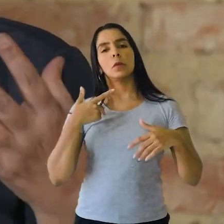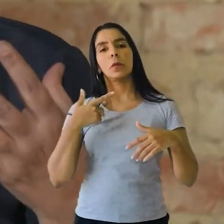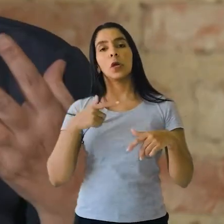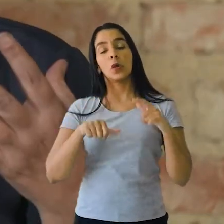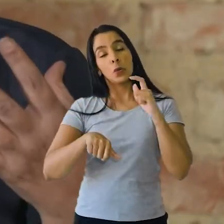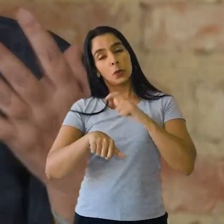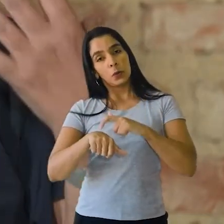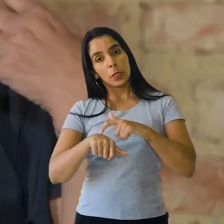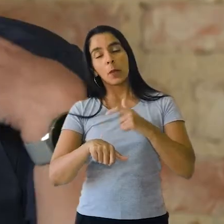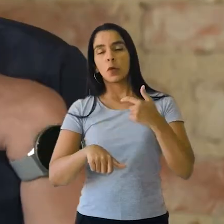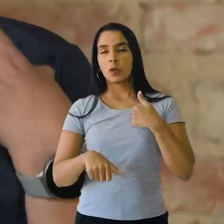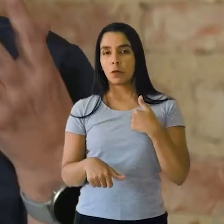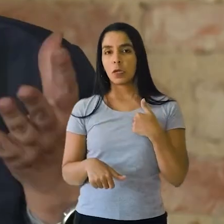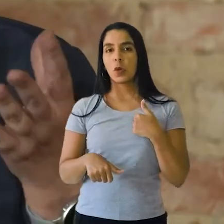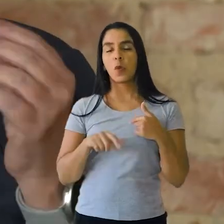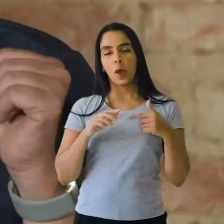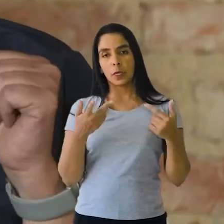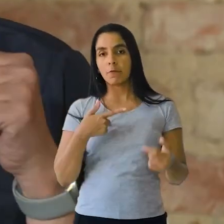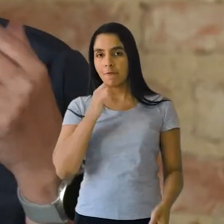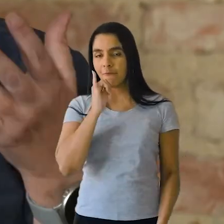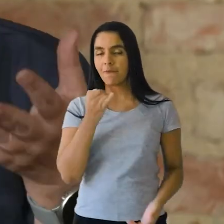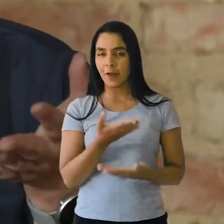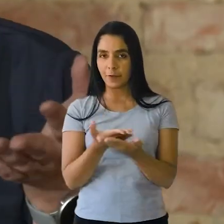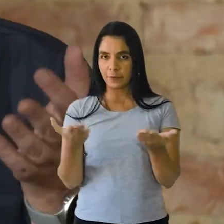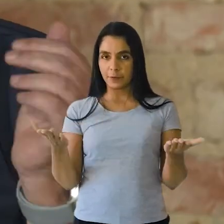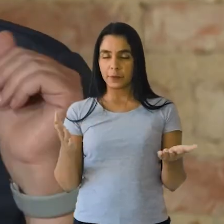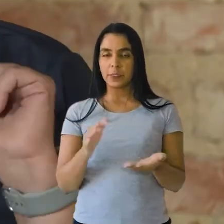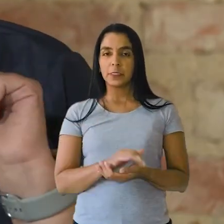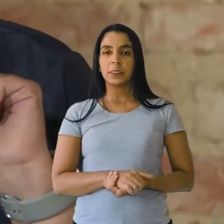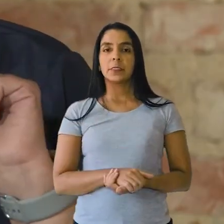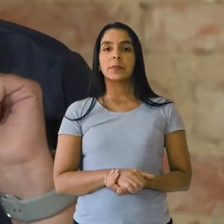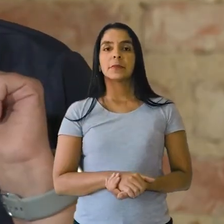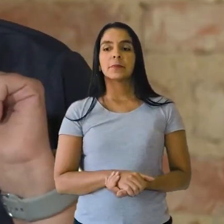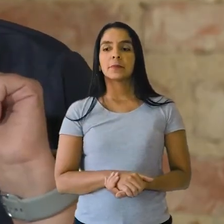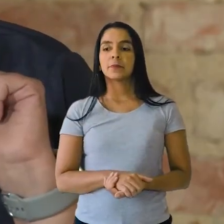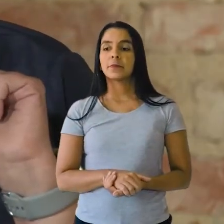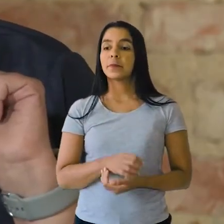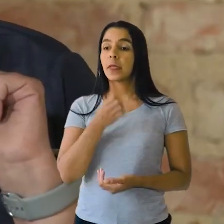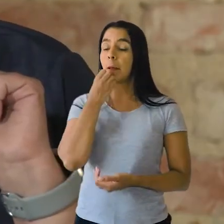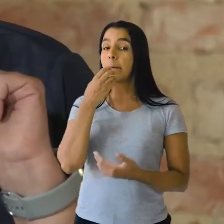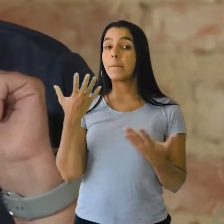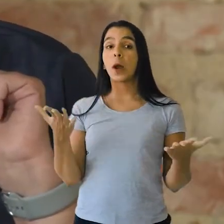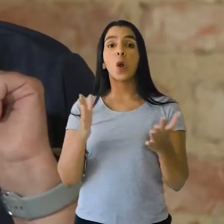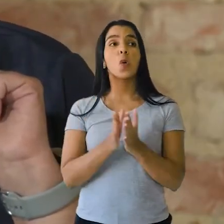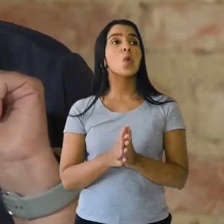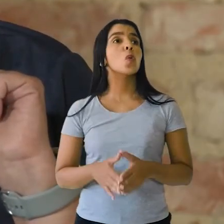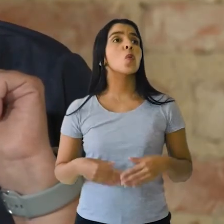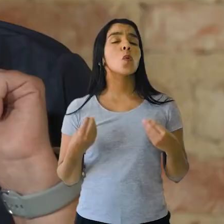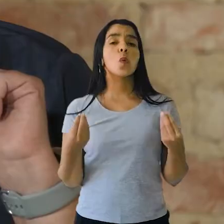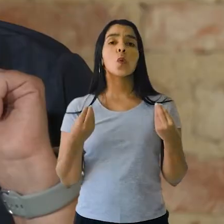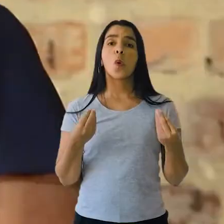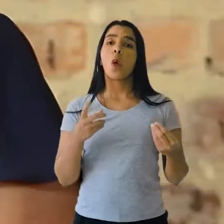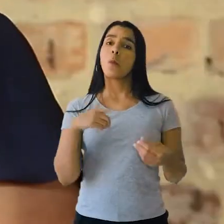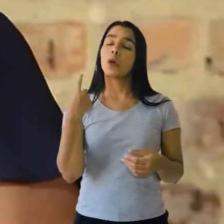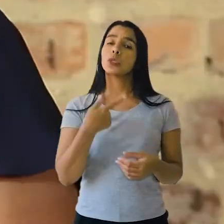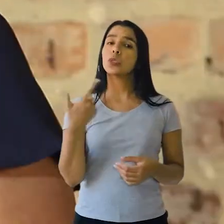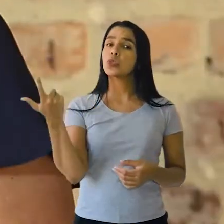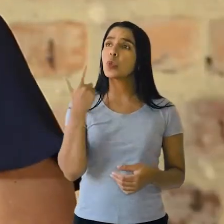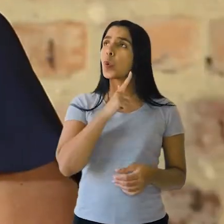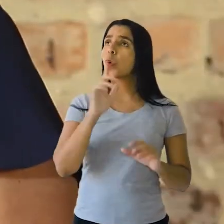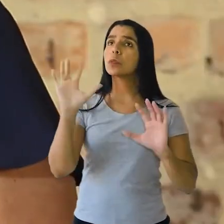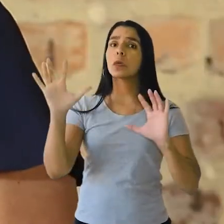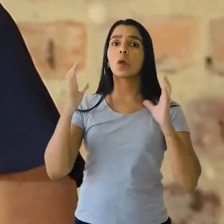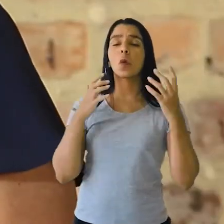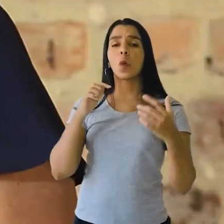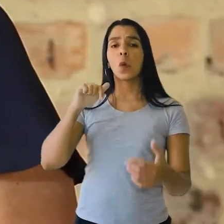a evolução do clima na escala de tempo que eu estou aqui comentando para vocês. Bom, então